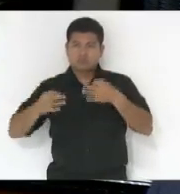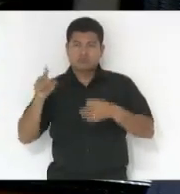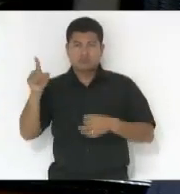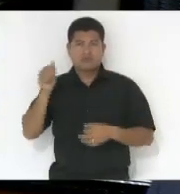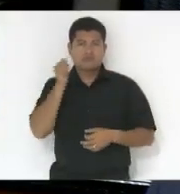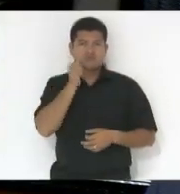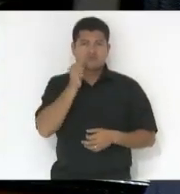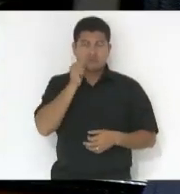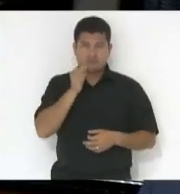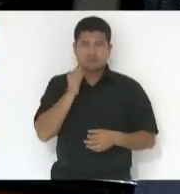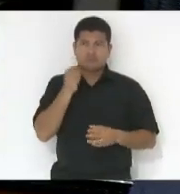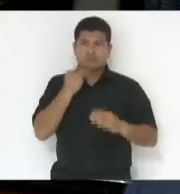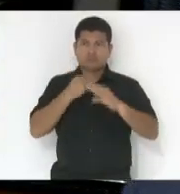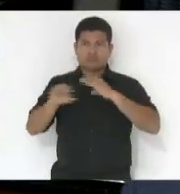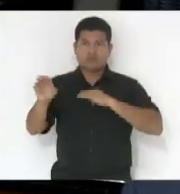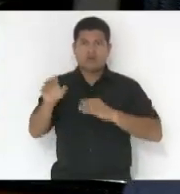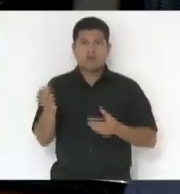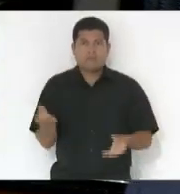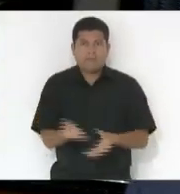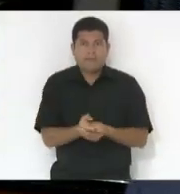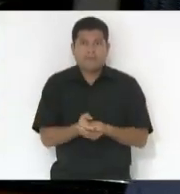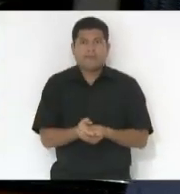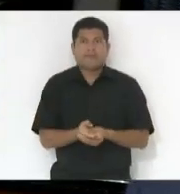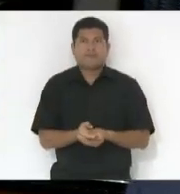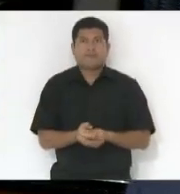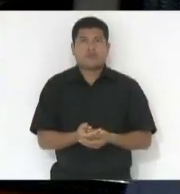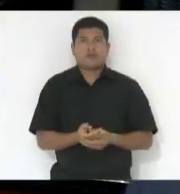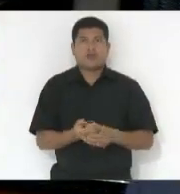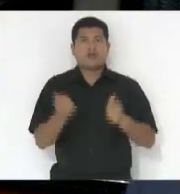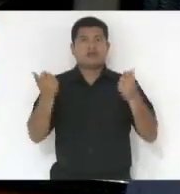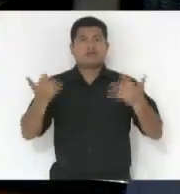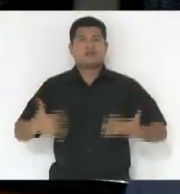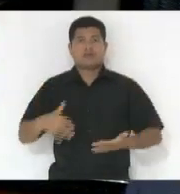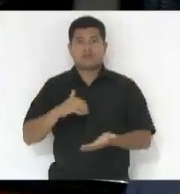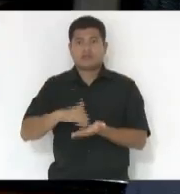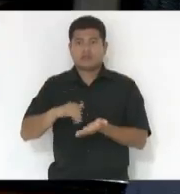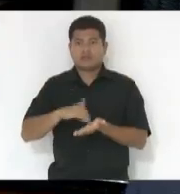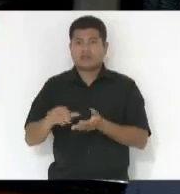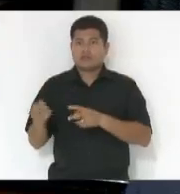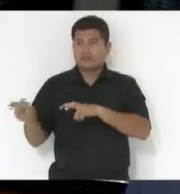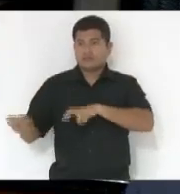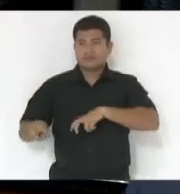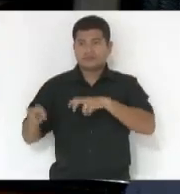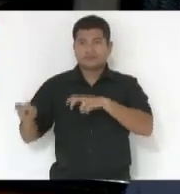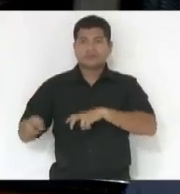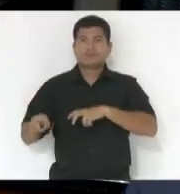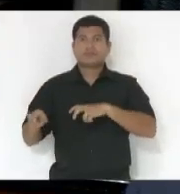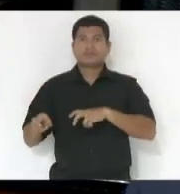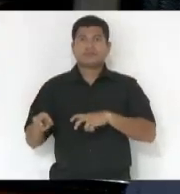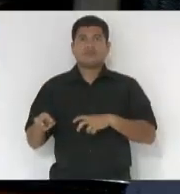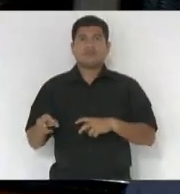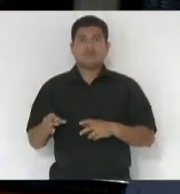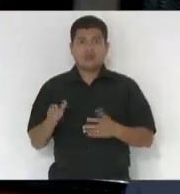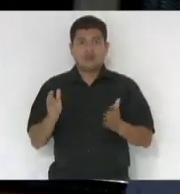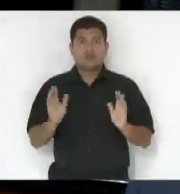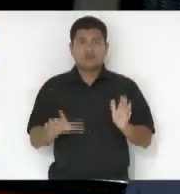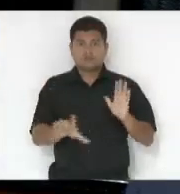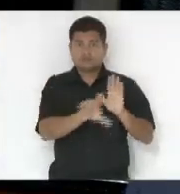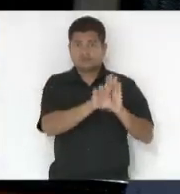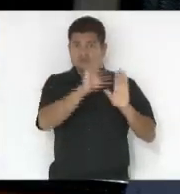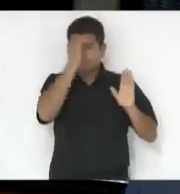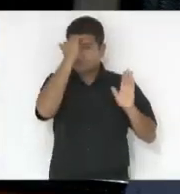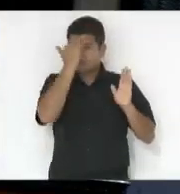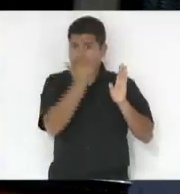processo diz que a Secretaria da Fazenda está cumprindo a